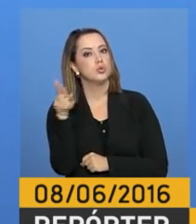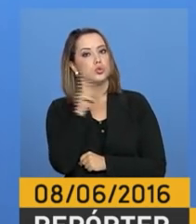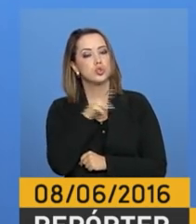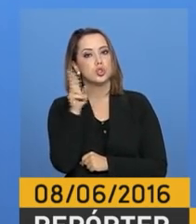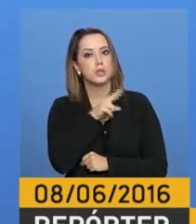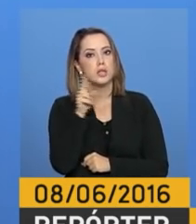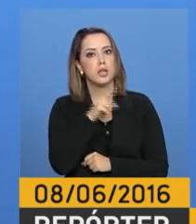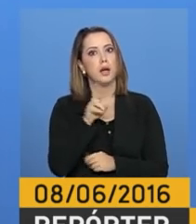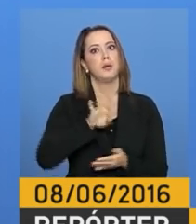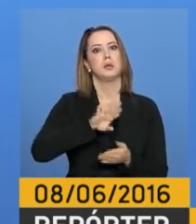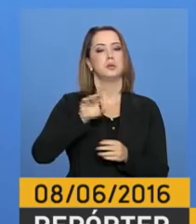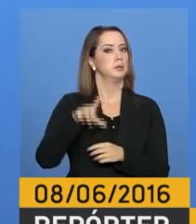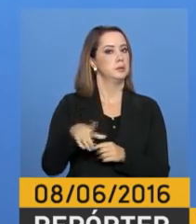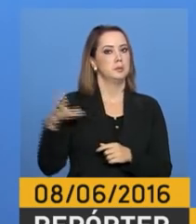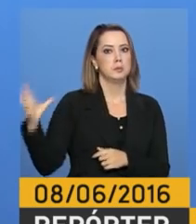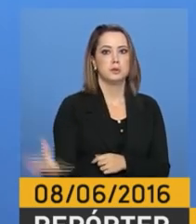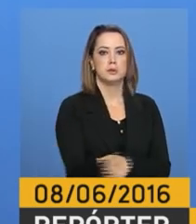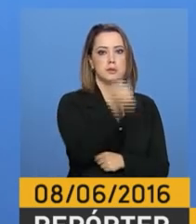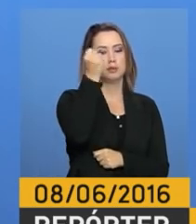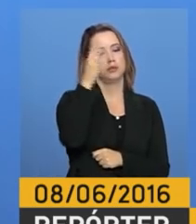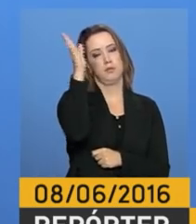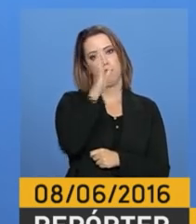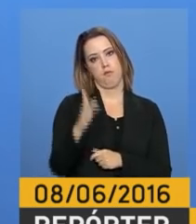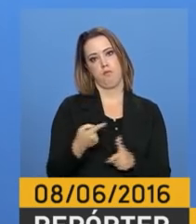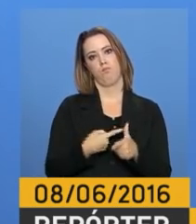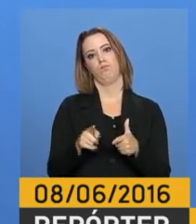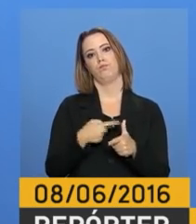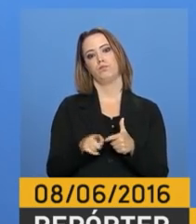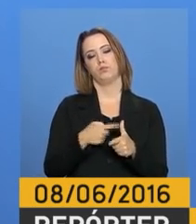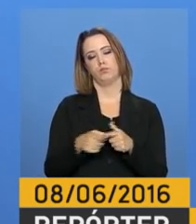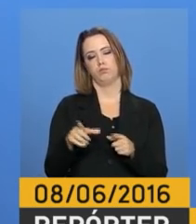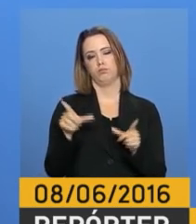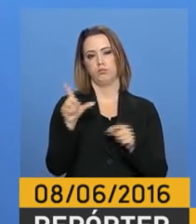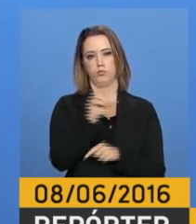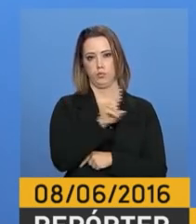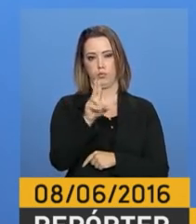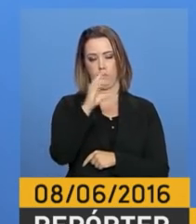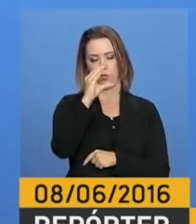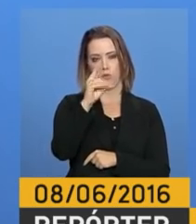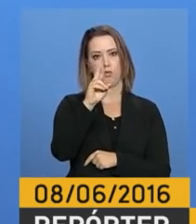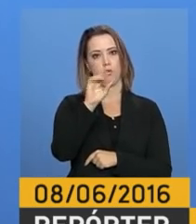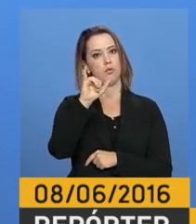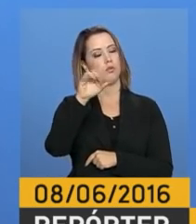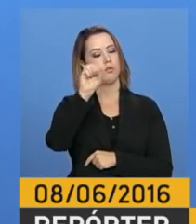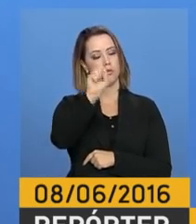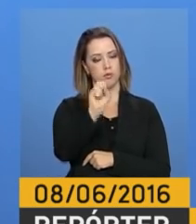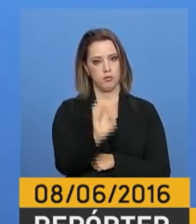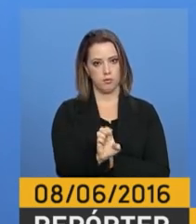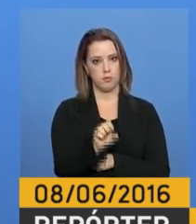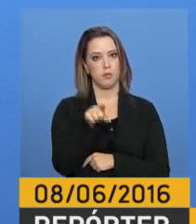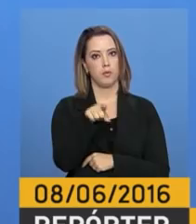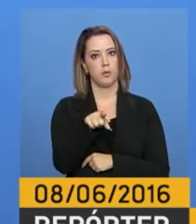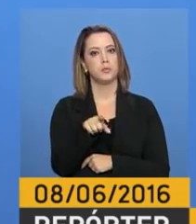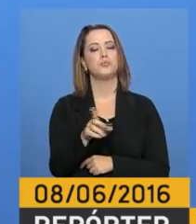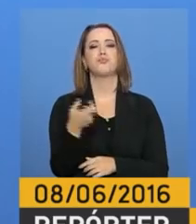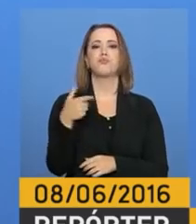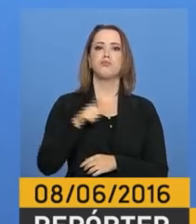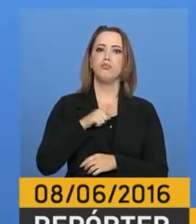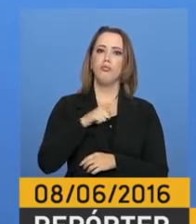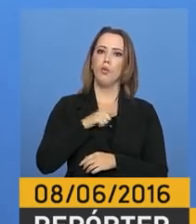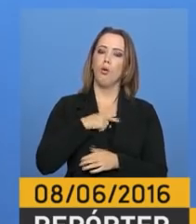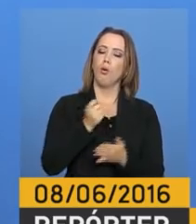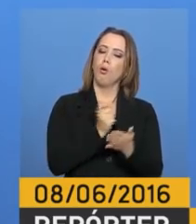para tirar o Brasil desta situação o escritor arano